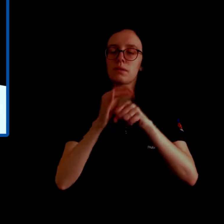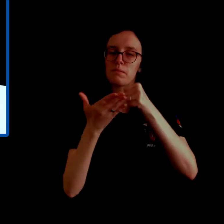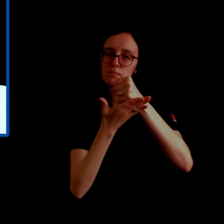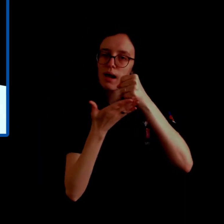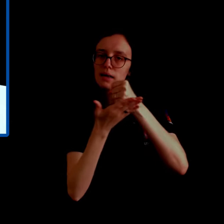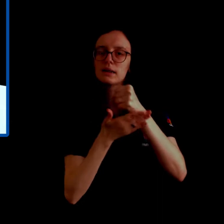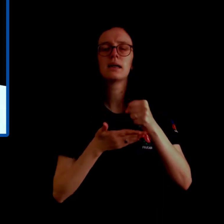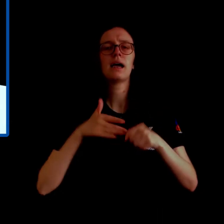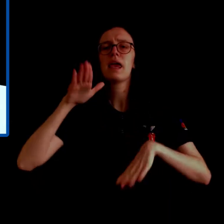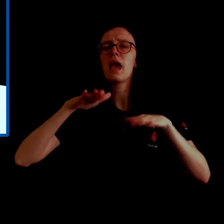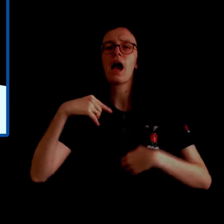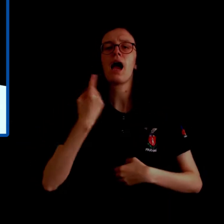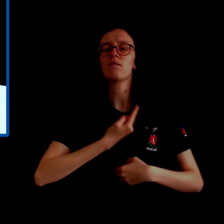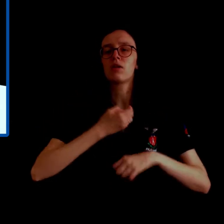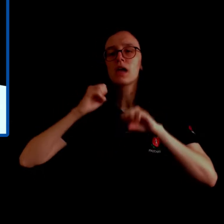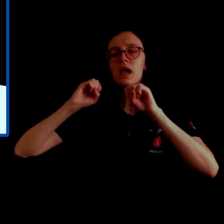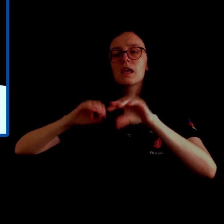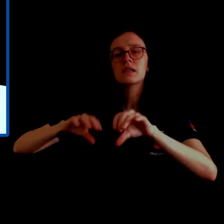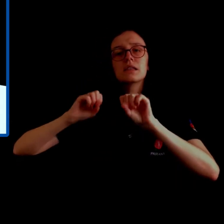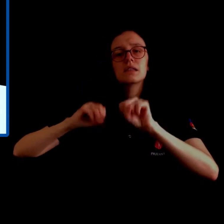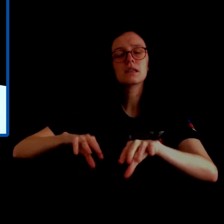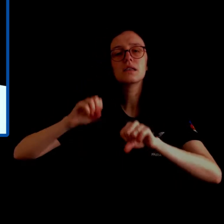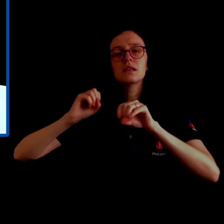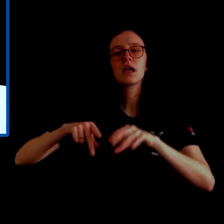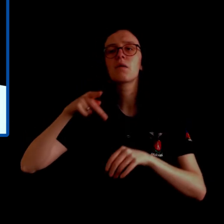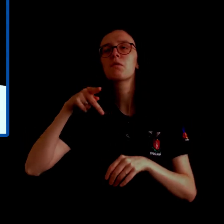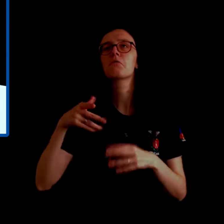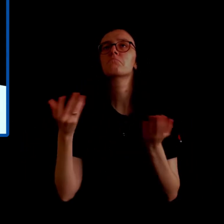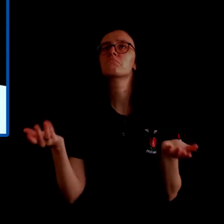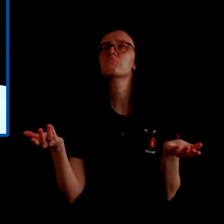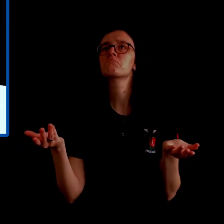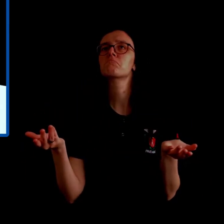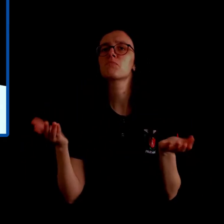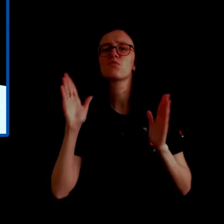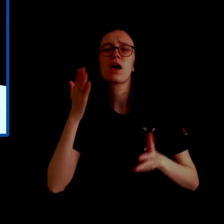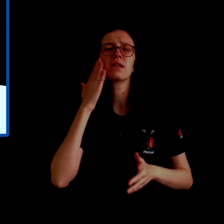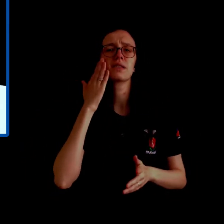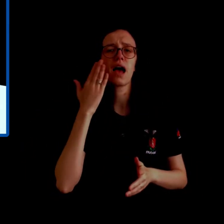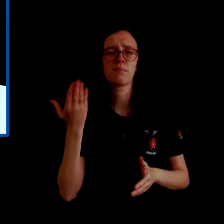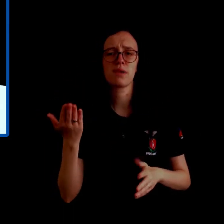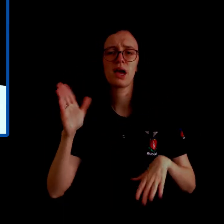nada do que a gente ensina atinge a pessoa acaba até